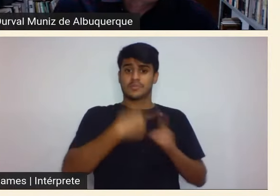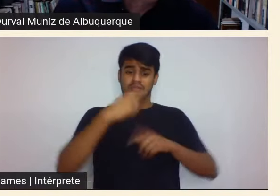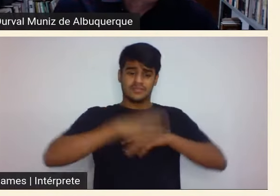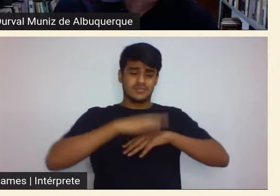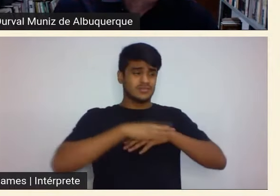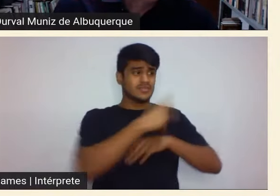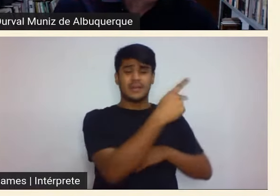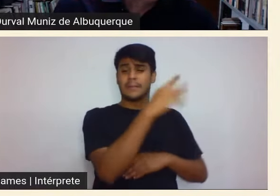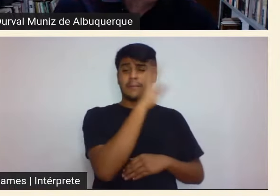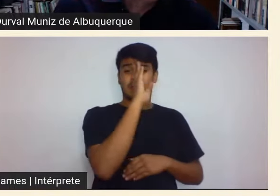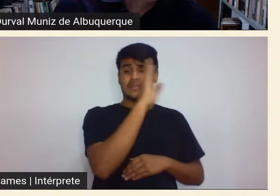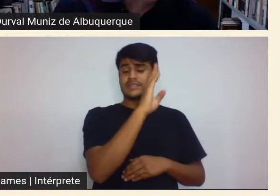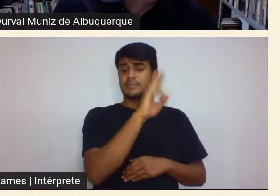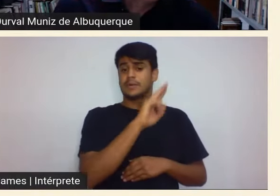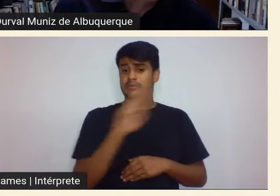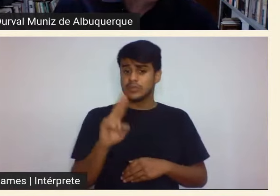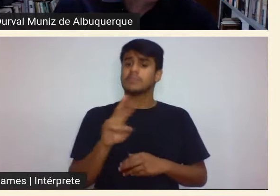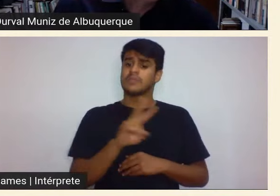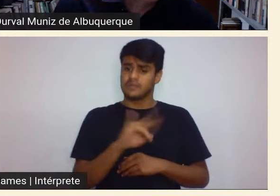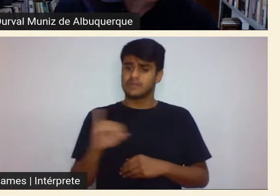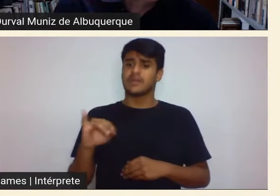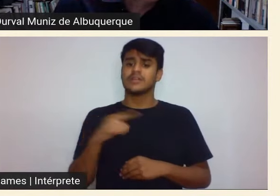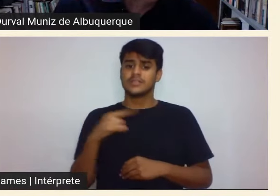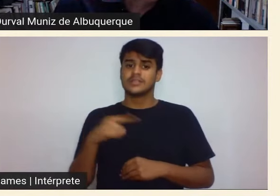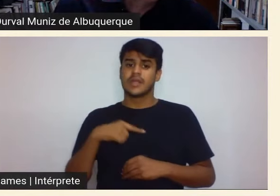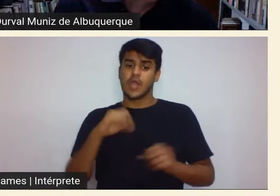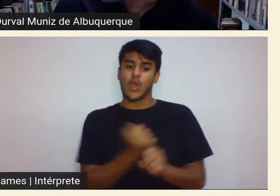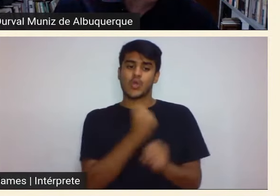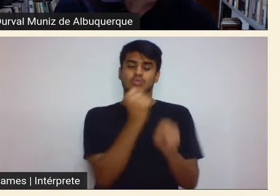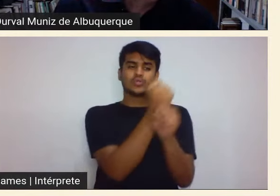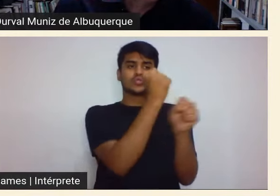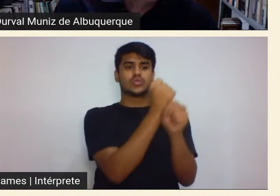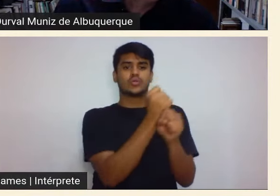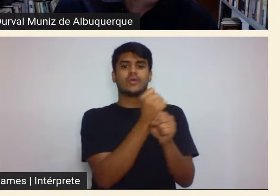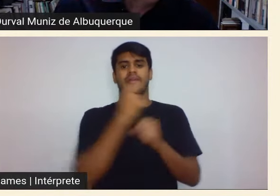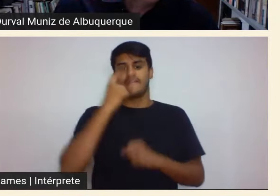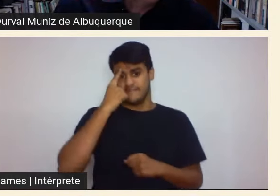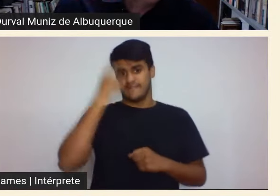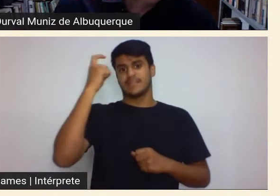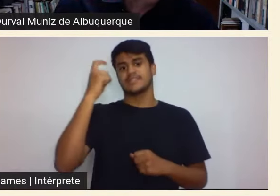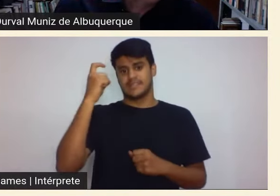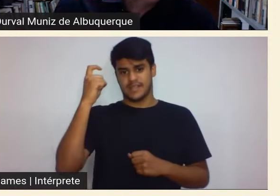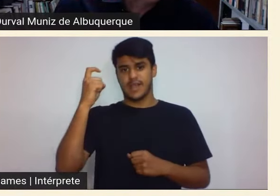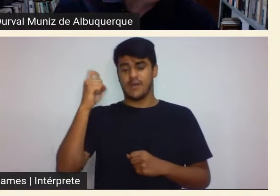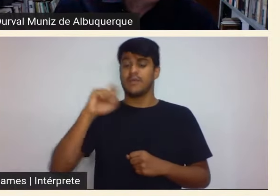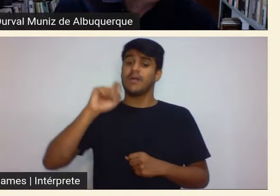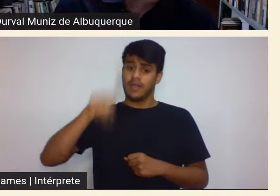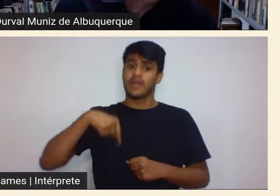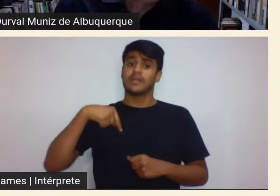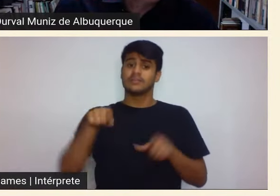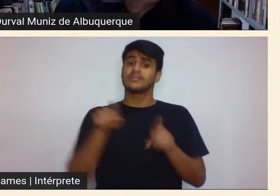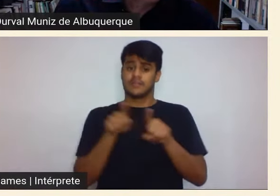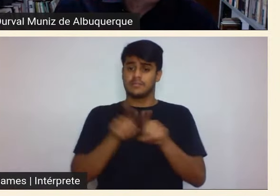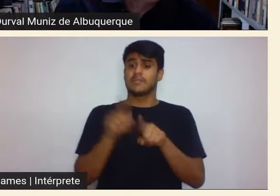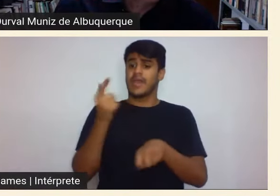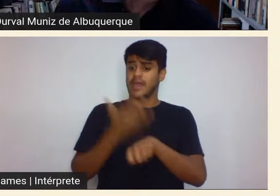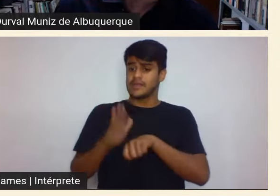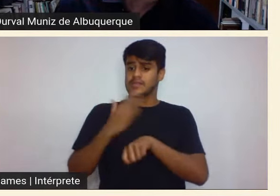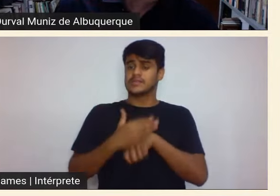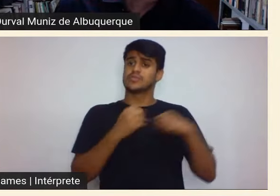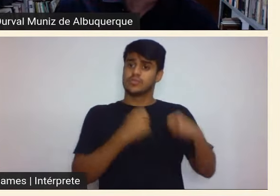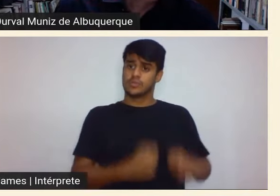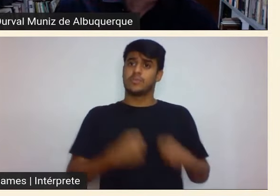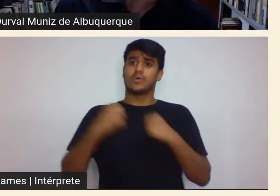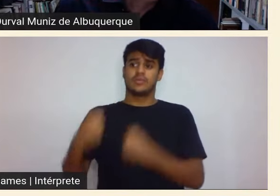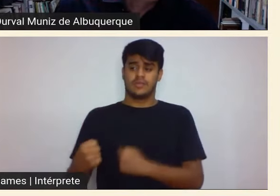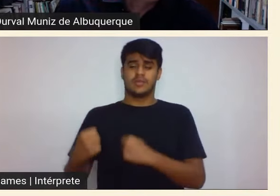que contribuem com a construção dessa invenção, né, Durval? Ou seja, dessa invenção que também é um exercício de poder